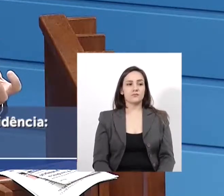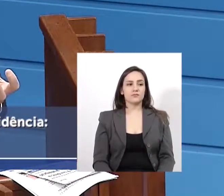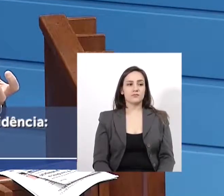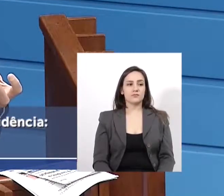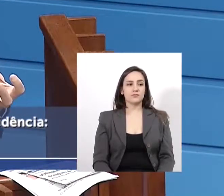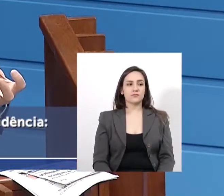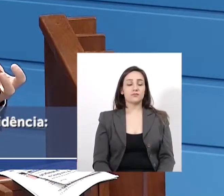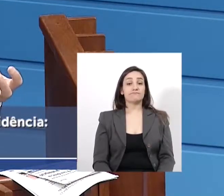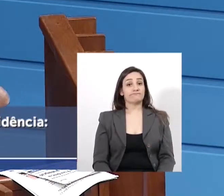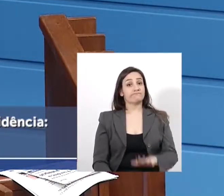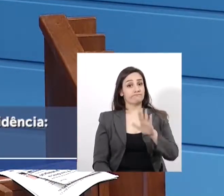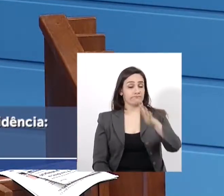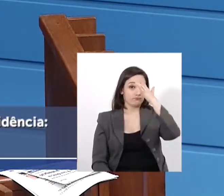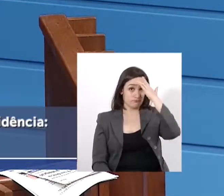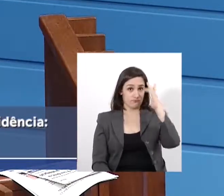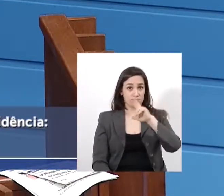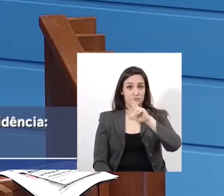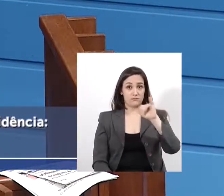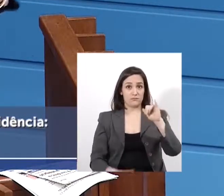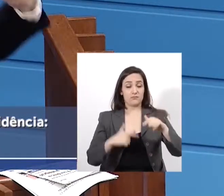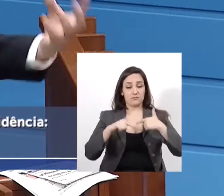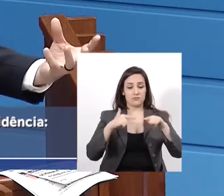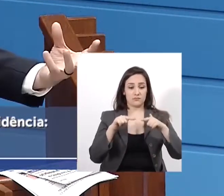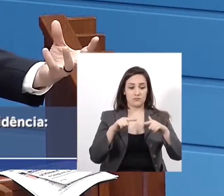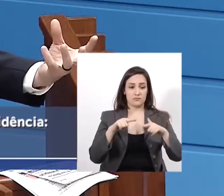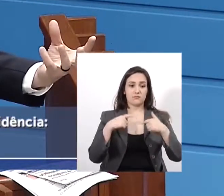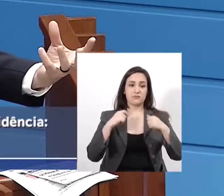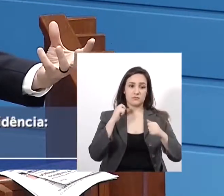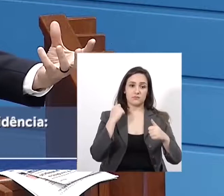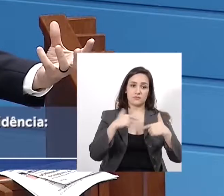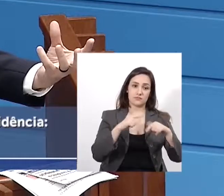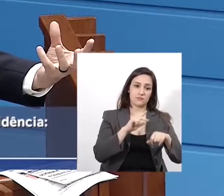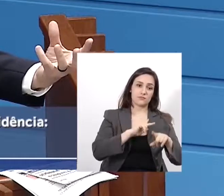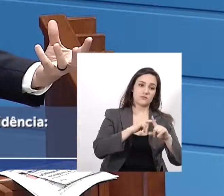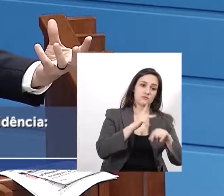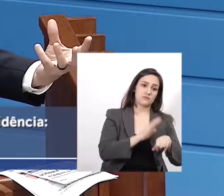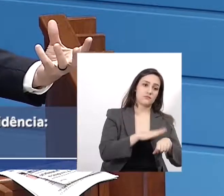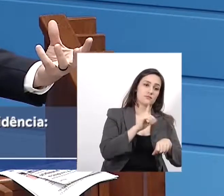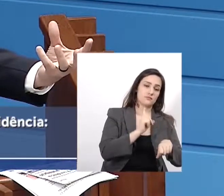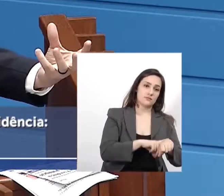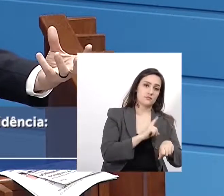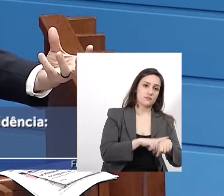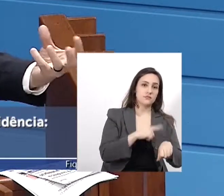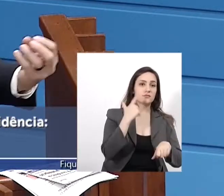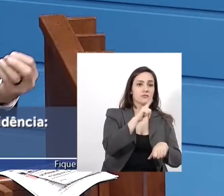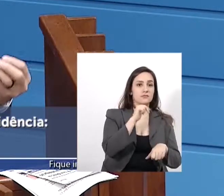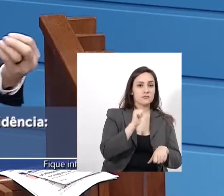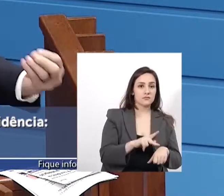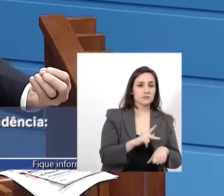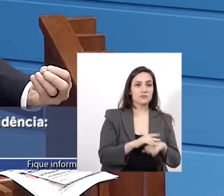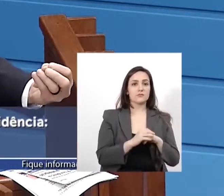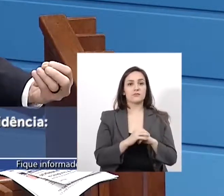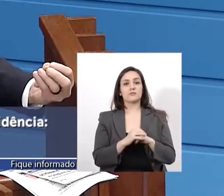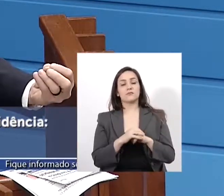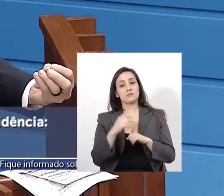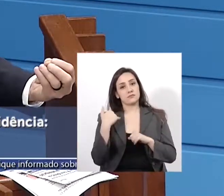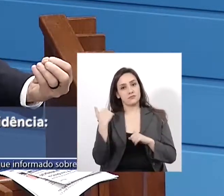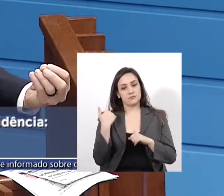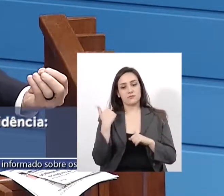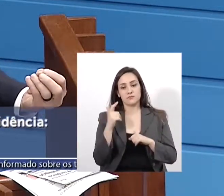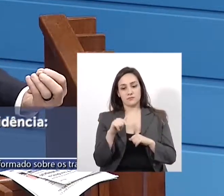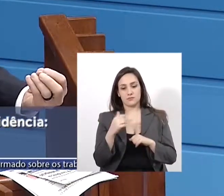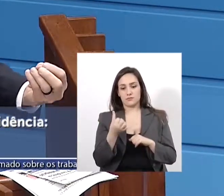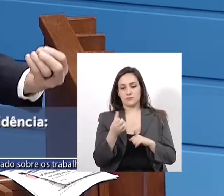então, em síntese, ele vai ter que trabalhar mais tempo para se aposentar com a idade mínima de